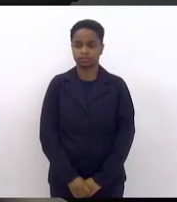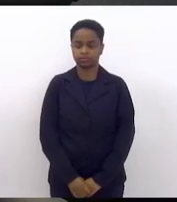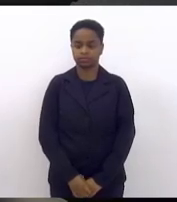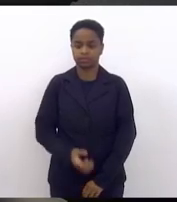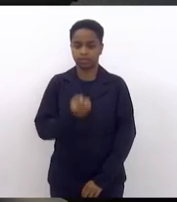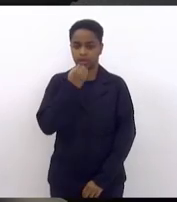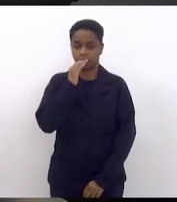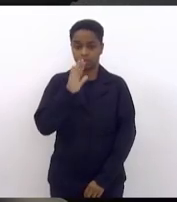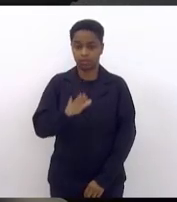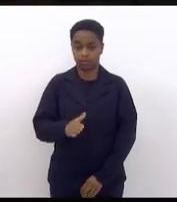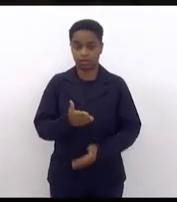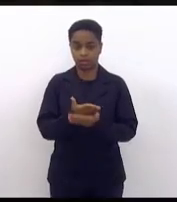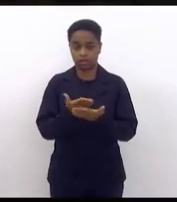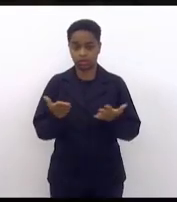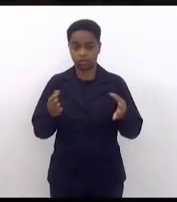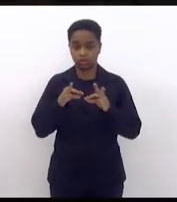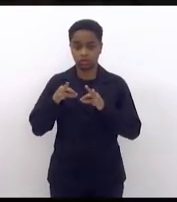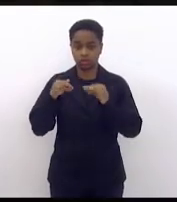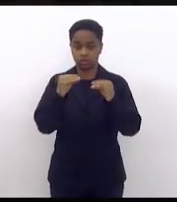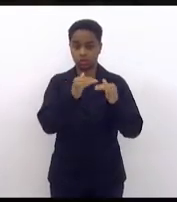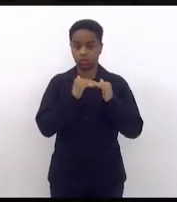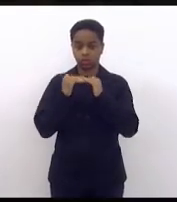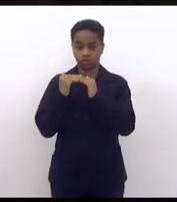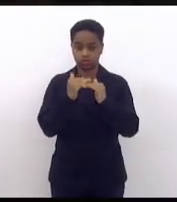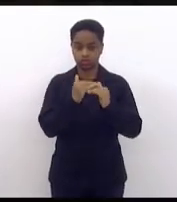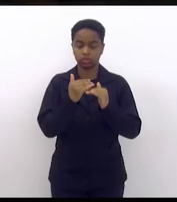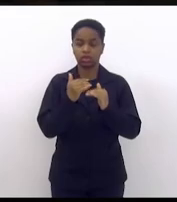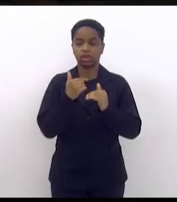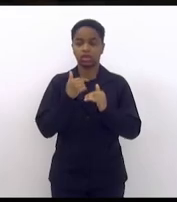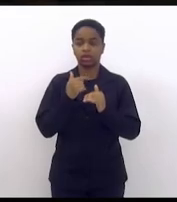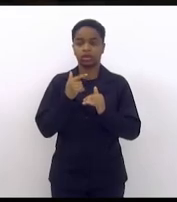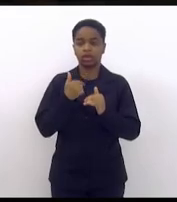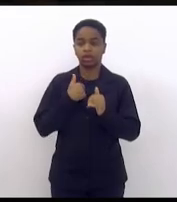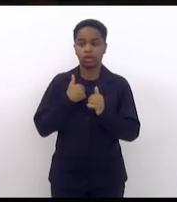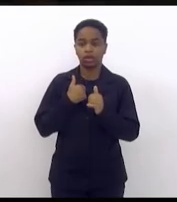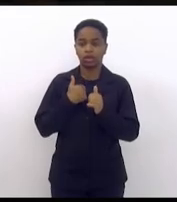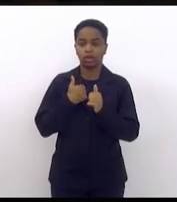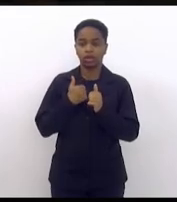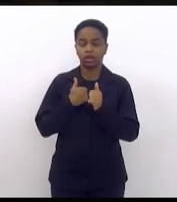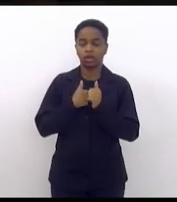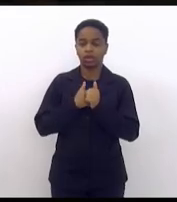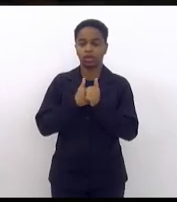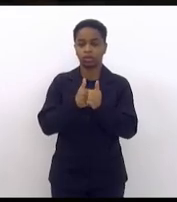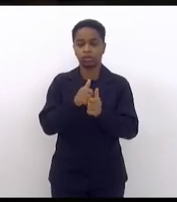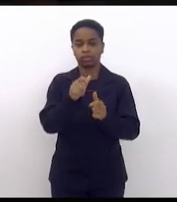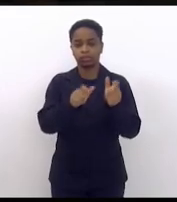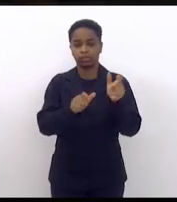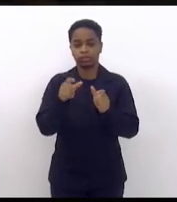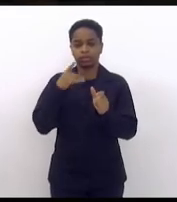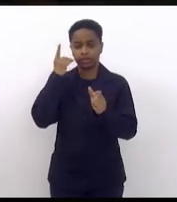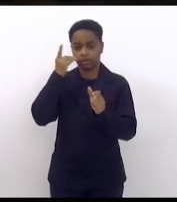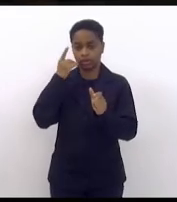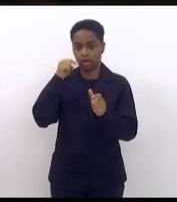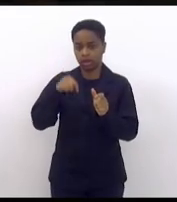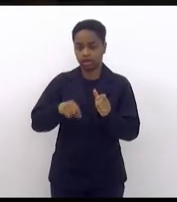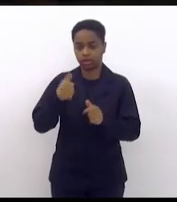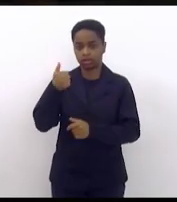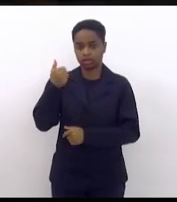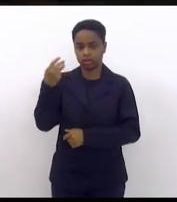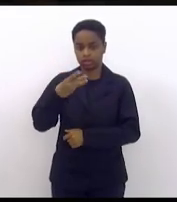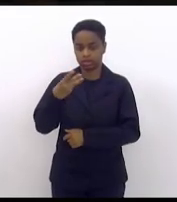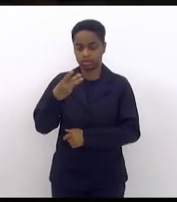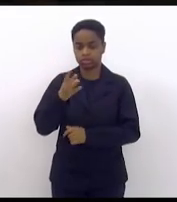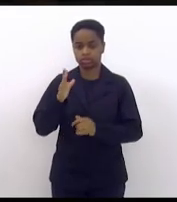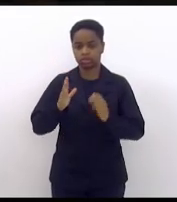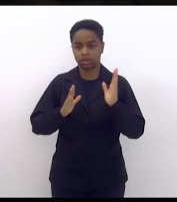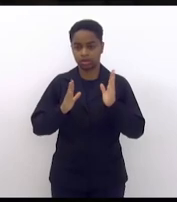Boa tarde a todas, todos e todes. Acompanho especialmente aos parlamentares dessa 13ª